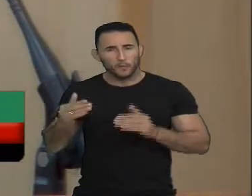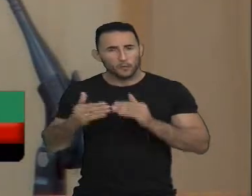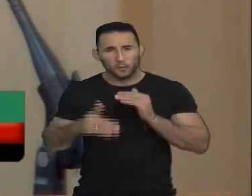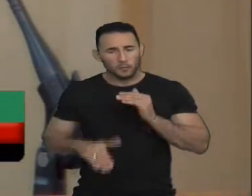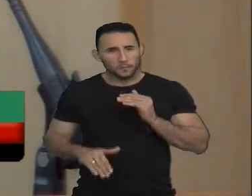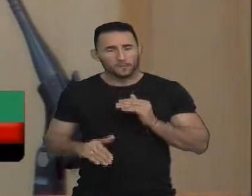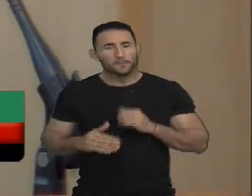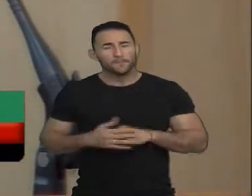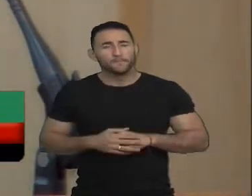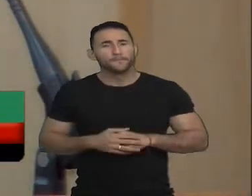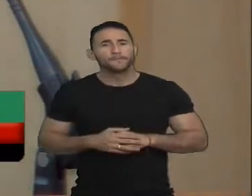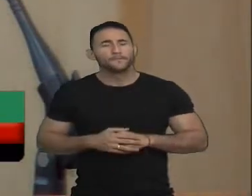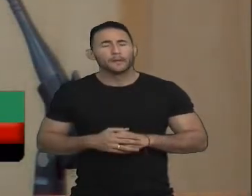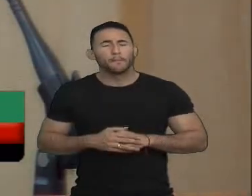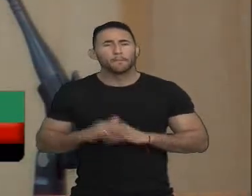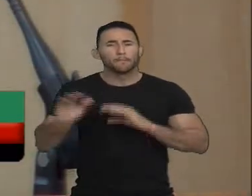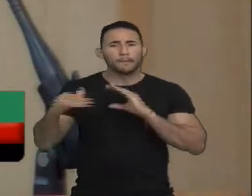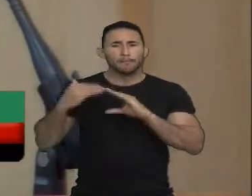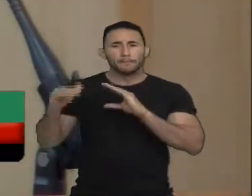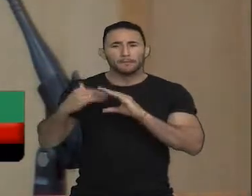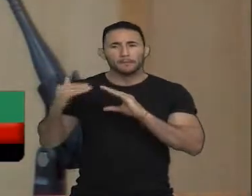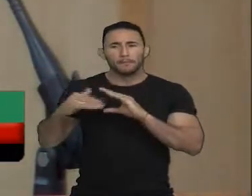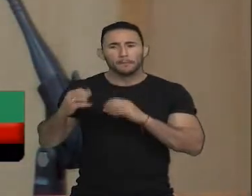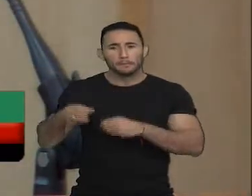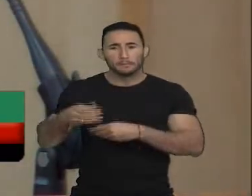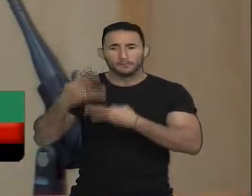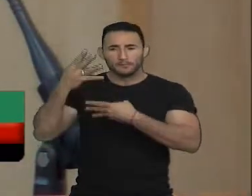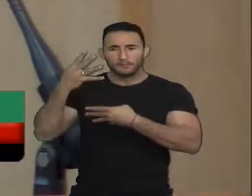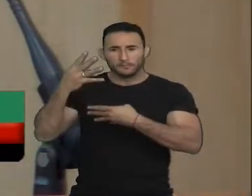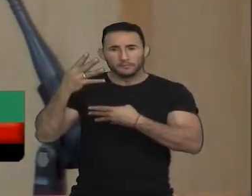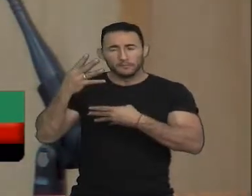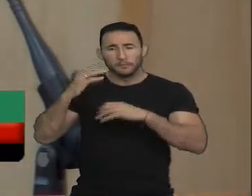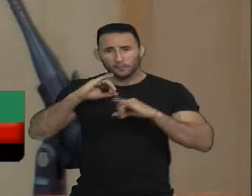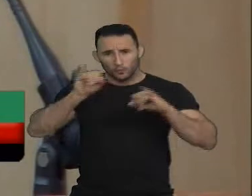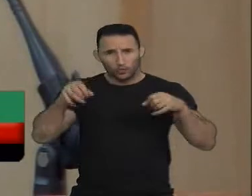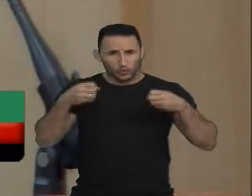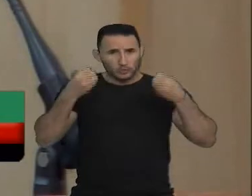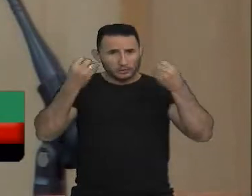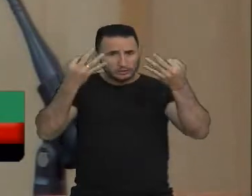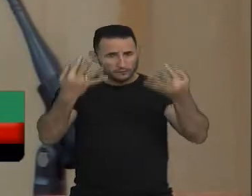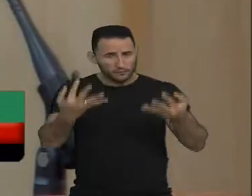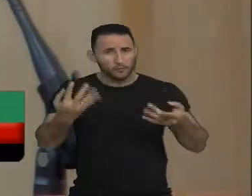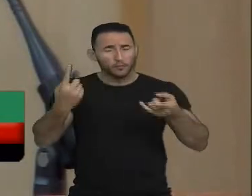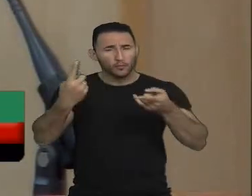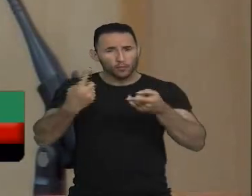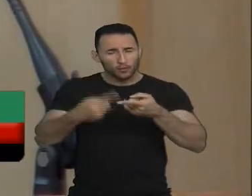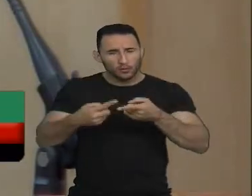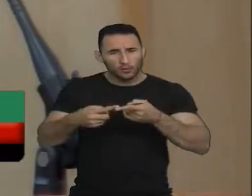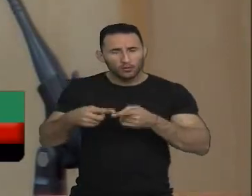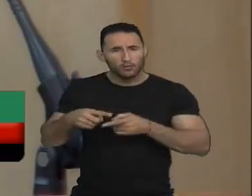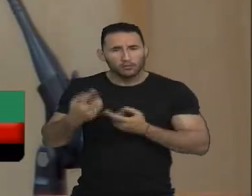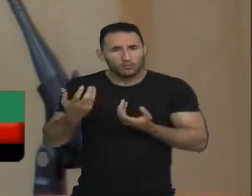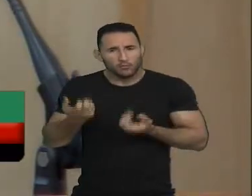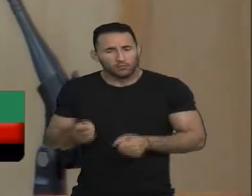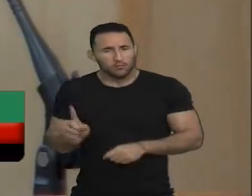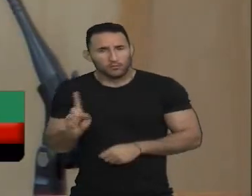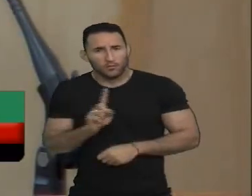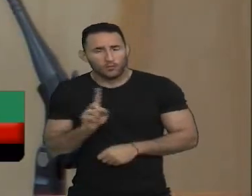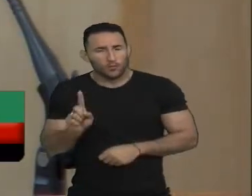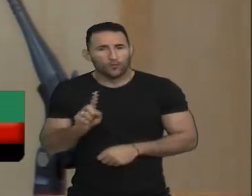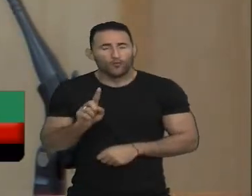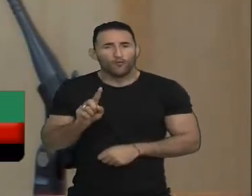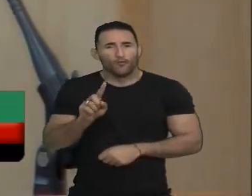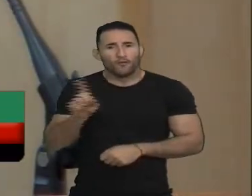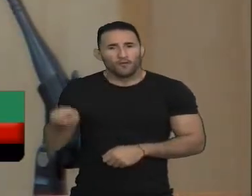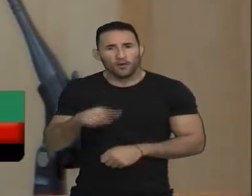As mensagens que vieram escrito na justificativa pela derrubada do veto. Seria